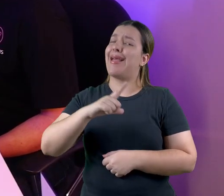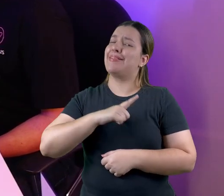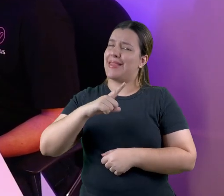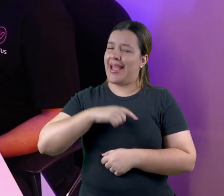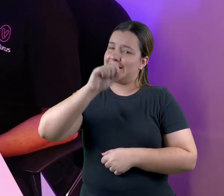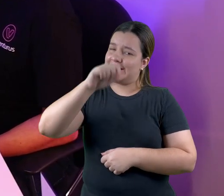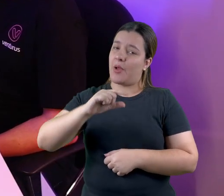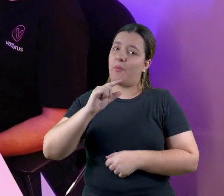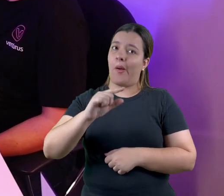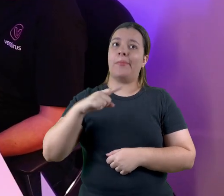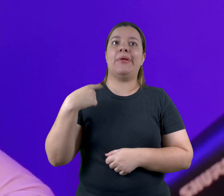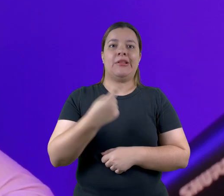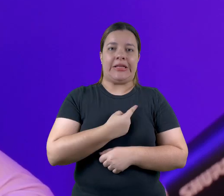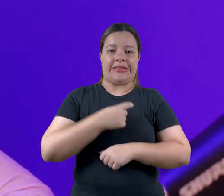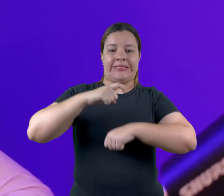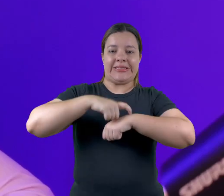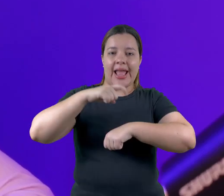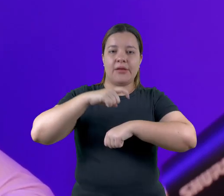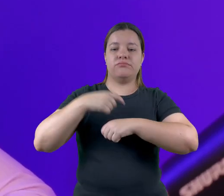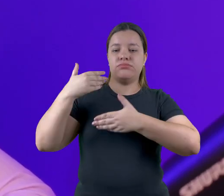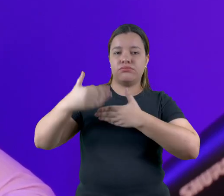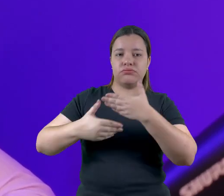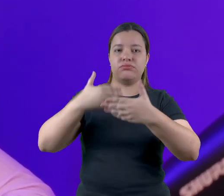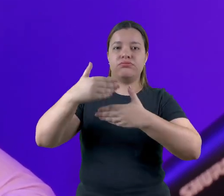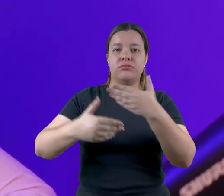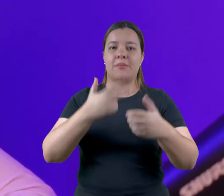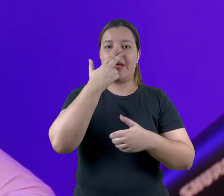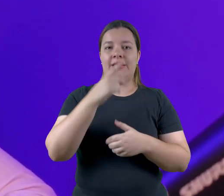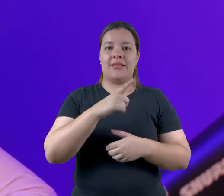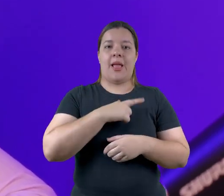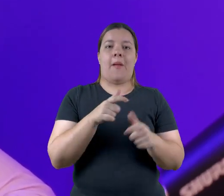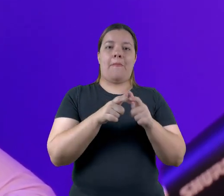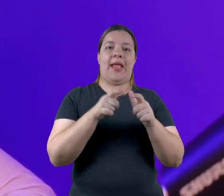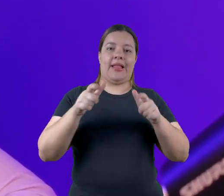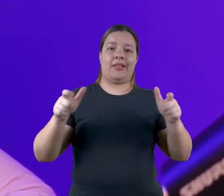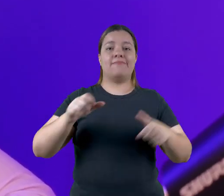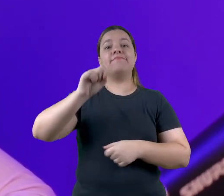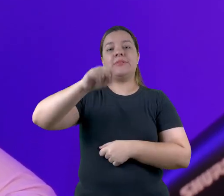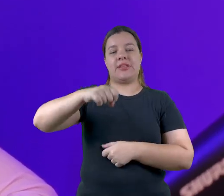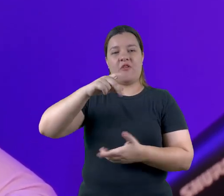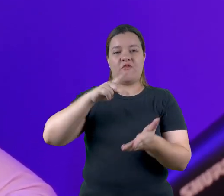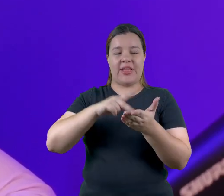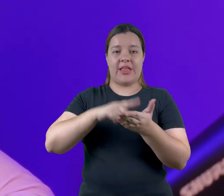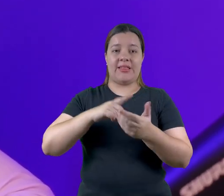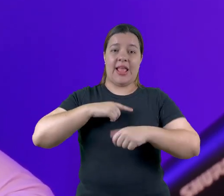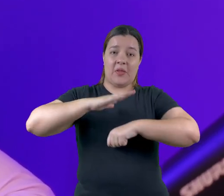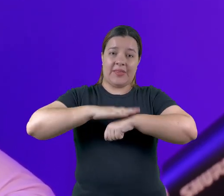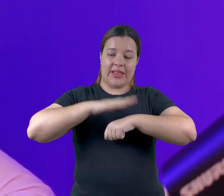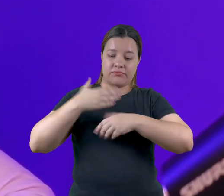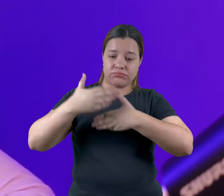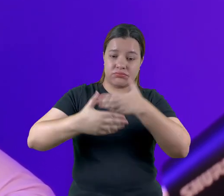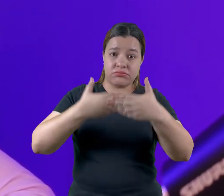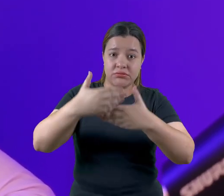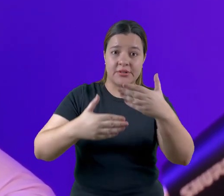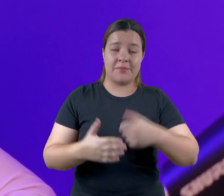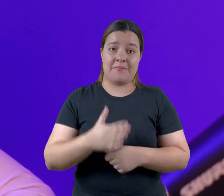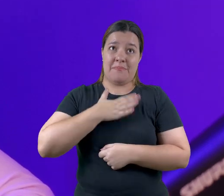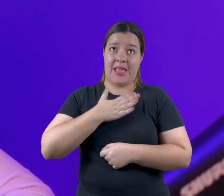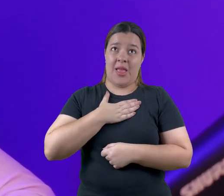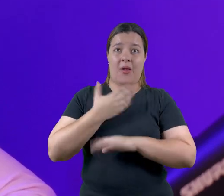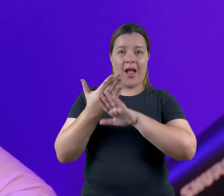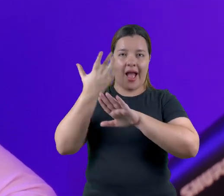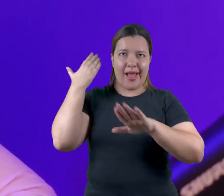ainda é né um pouco mas acho que a gente vem aumentando esse número né Marcelo ao longo do tempo aí na